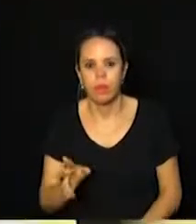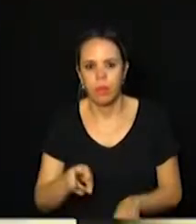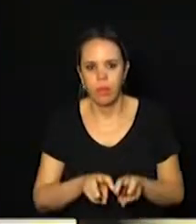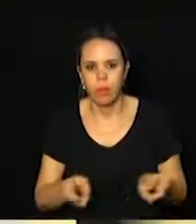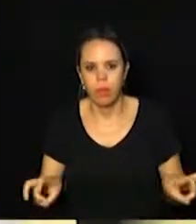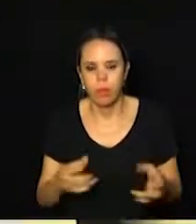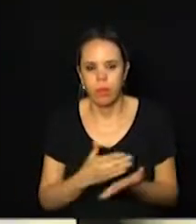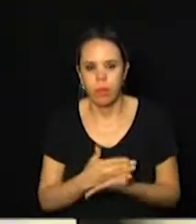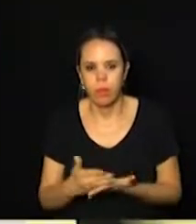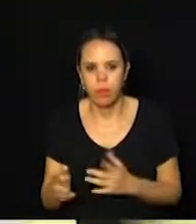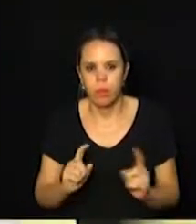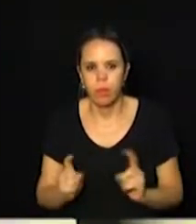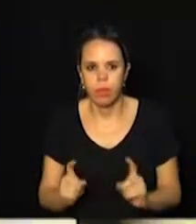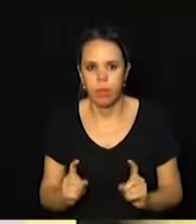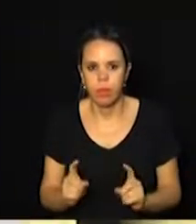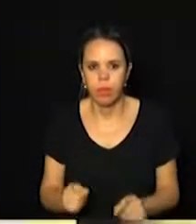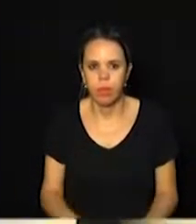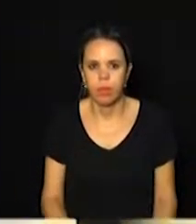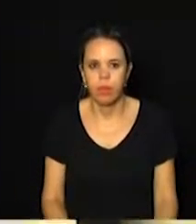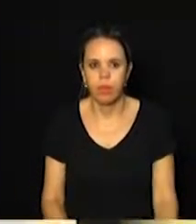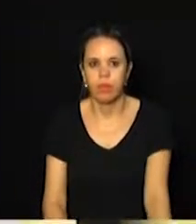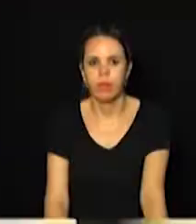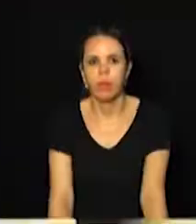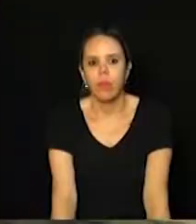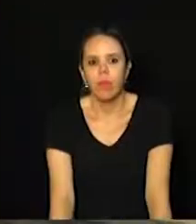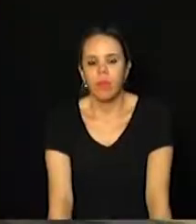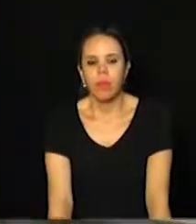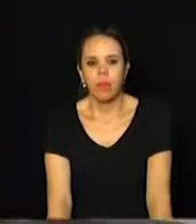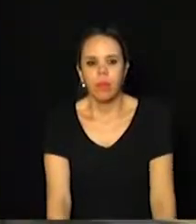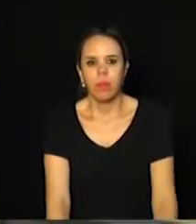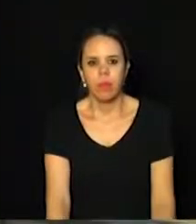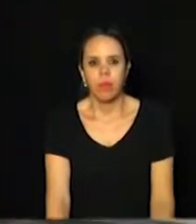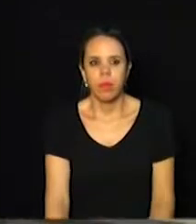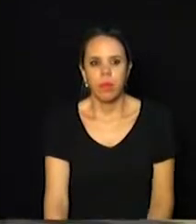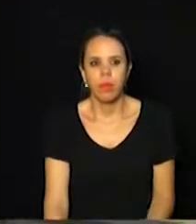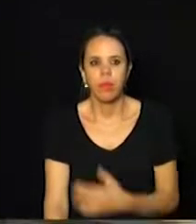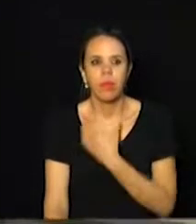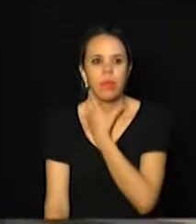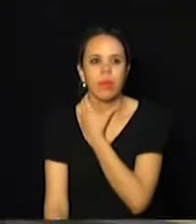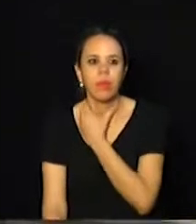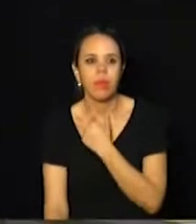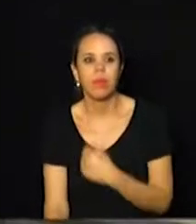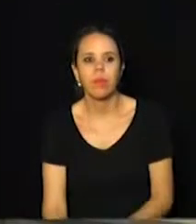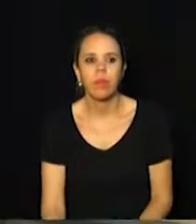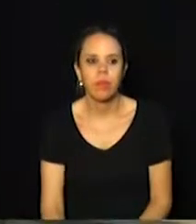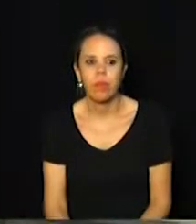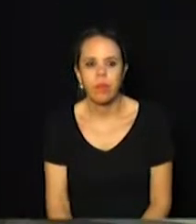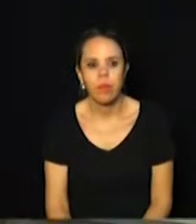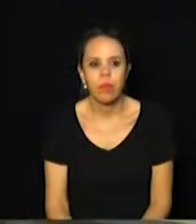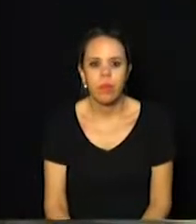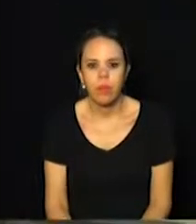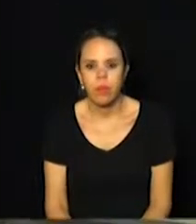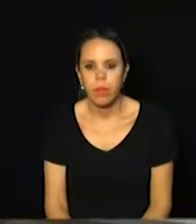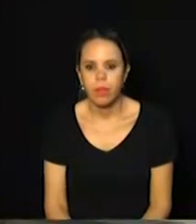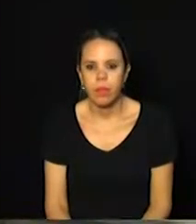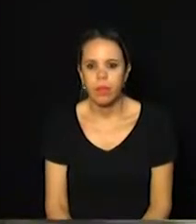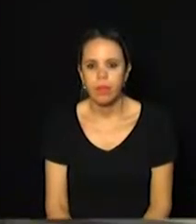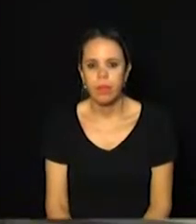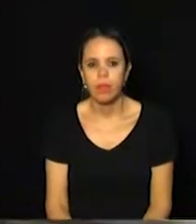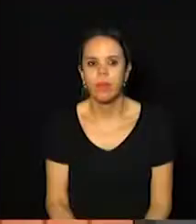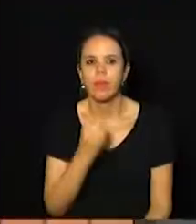Jack para começar a reunião acompanha E aí Oi